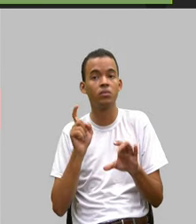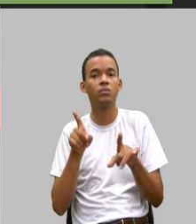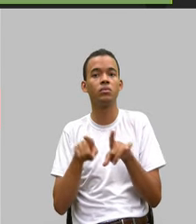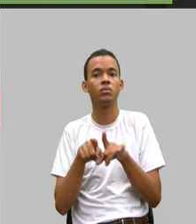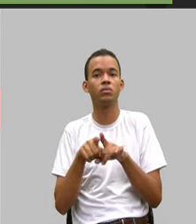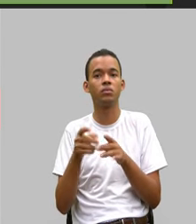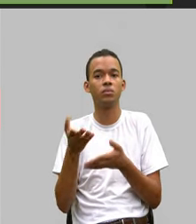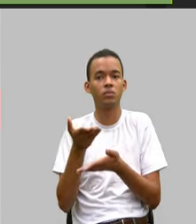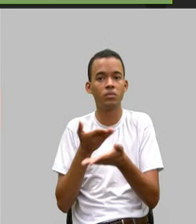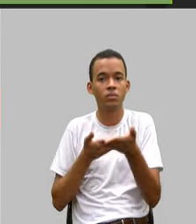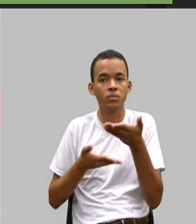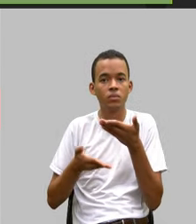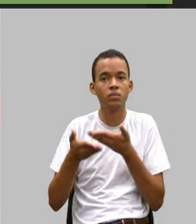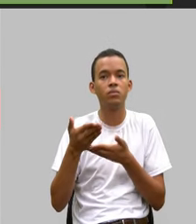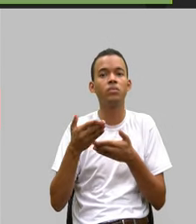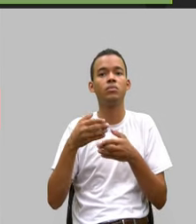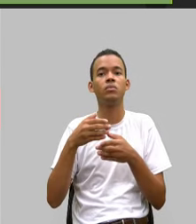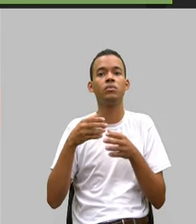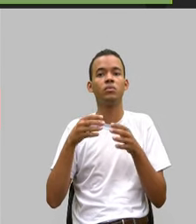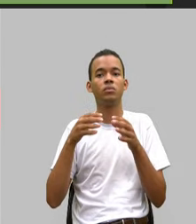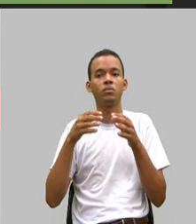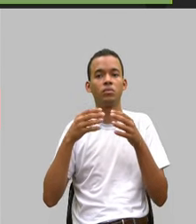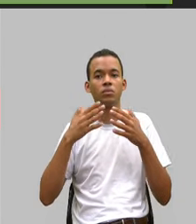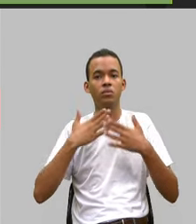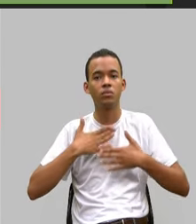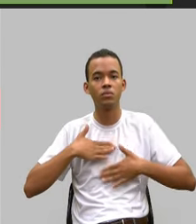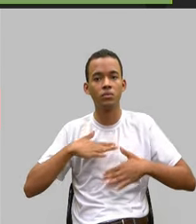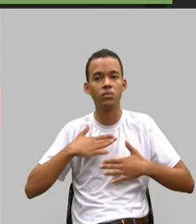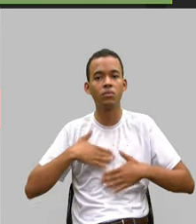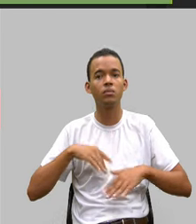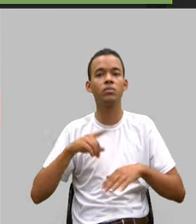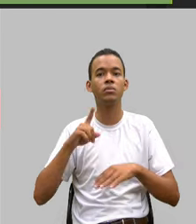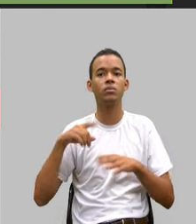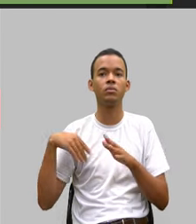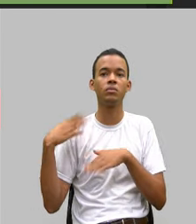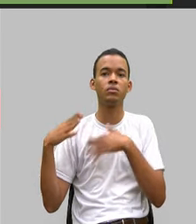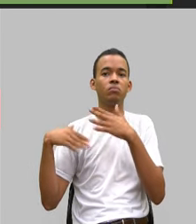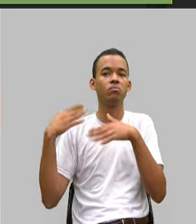de forma adequada com a família então assim é uma evolução